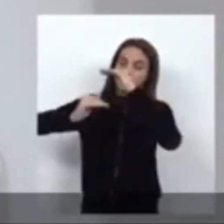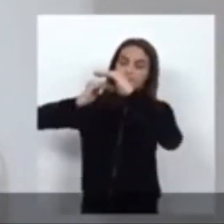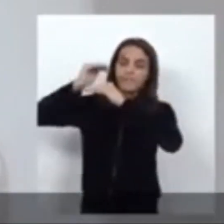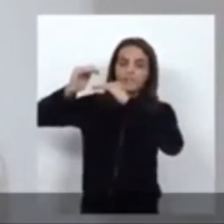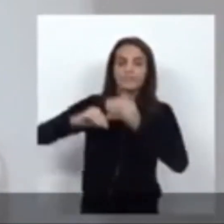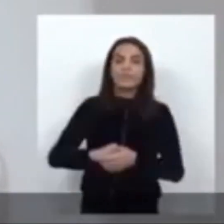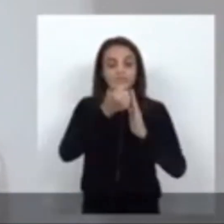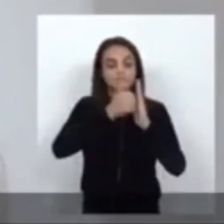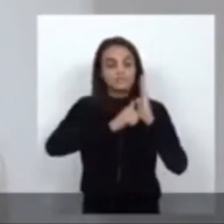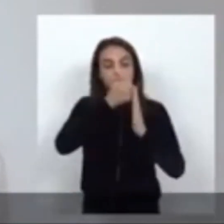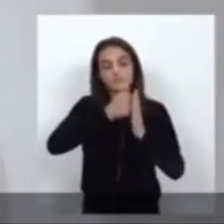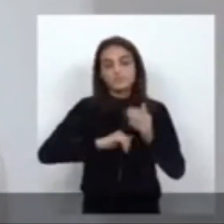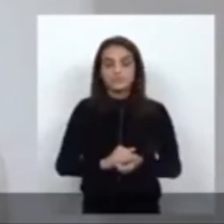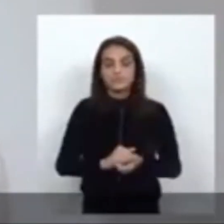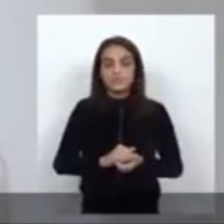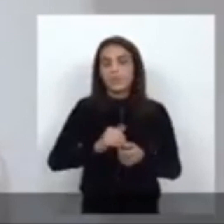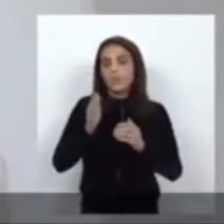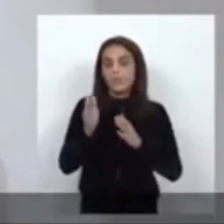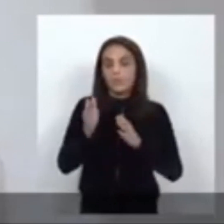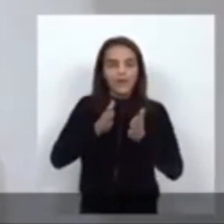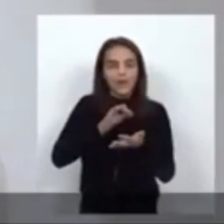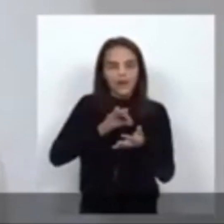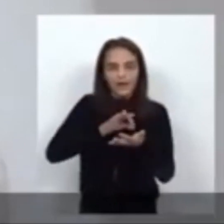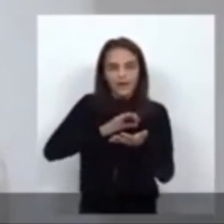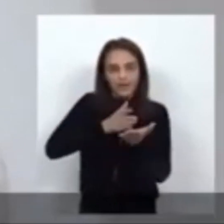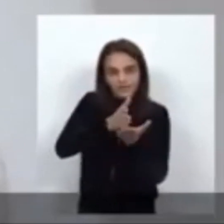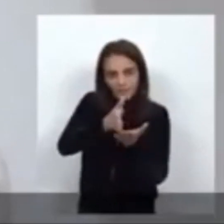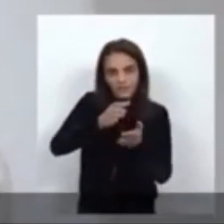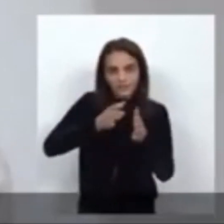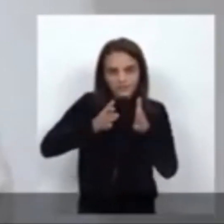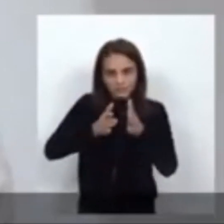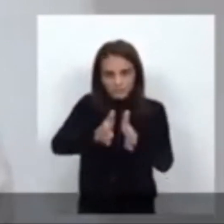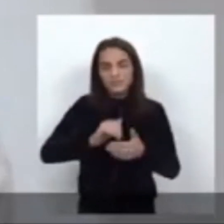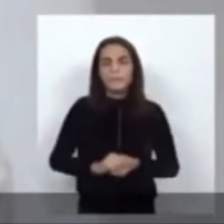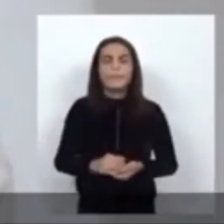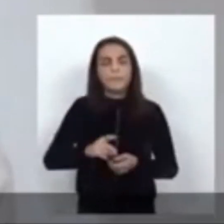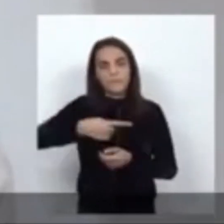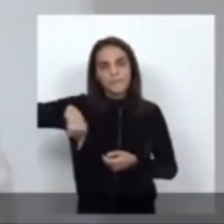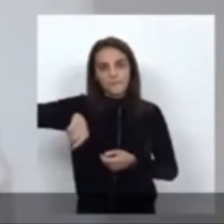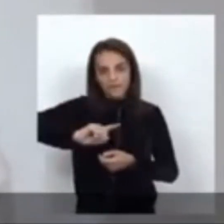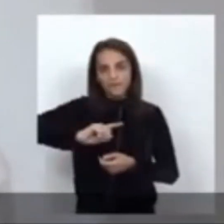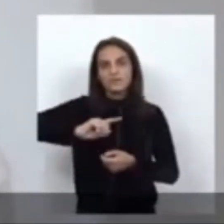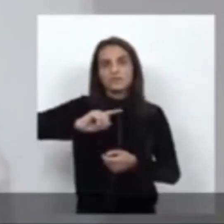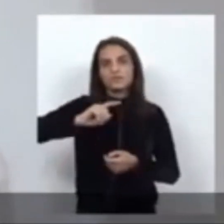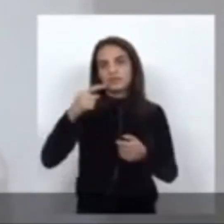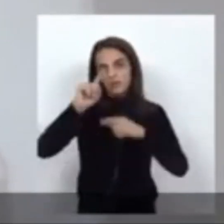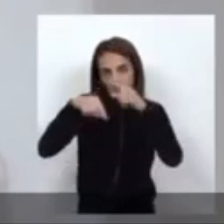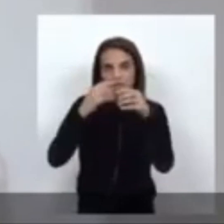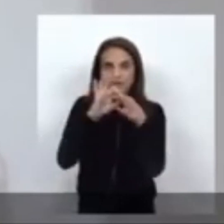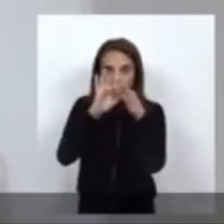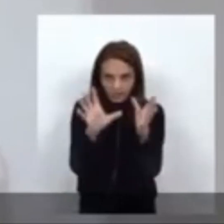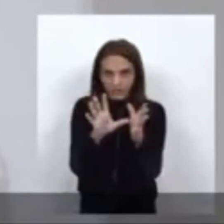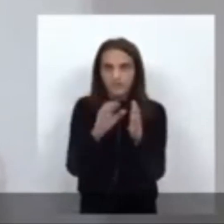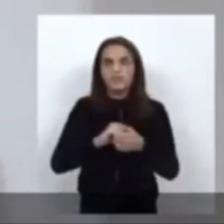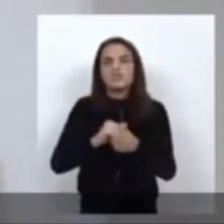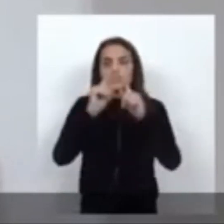de avaliação de acordo com o alinhamento. Então, a gente apresentou aqui, depois a gente vai disponibilizar, né, Roberto? Então, isso está num